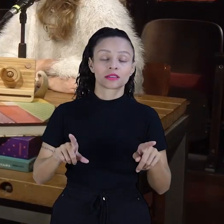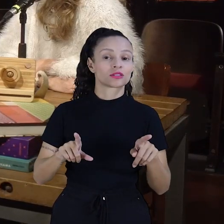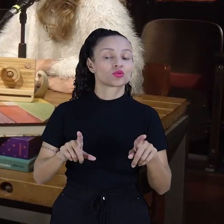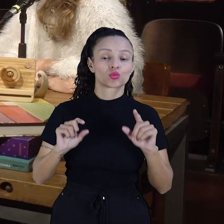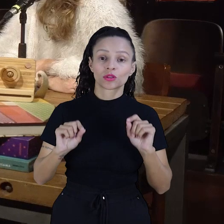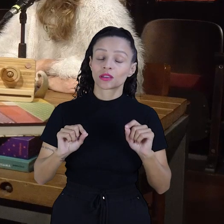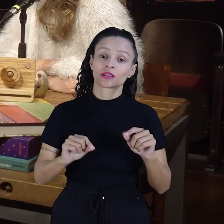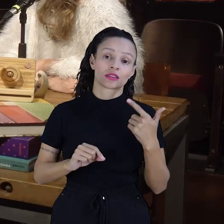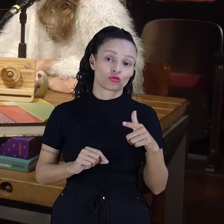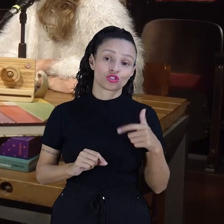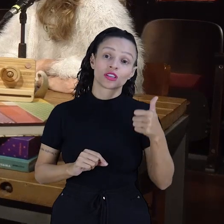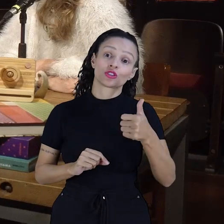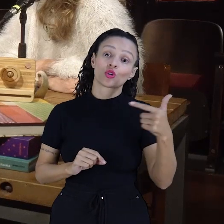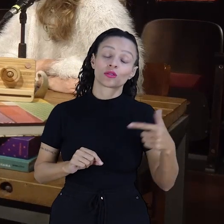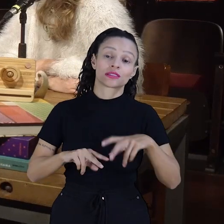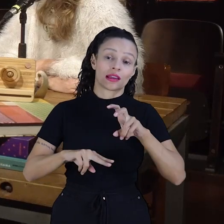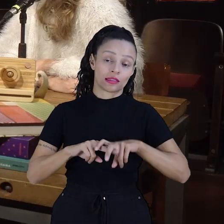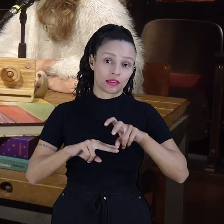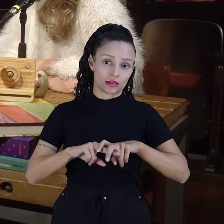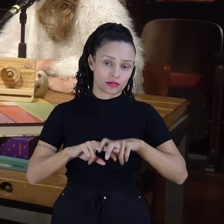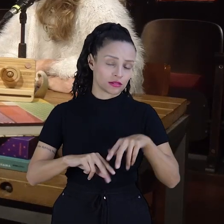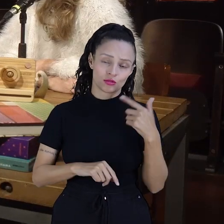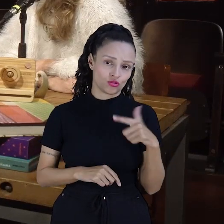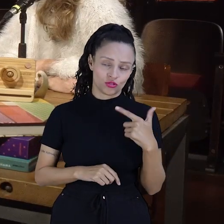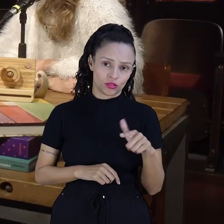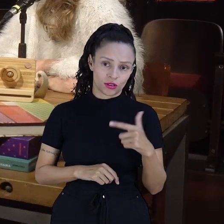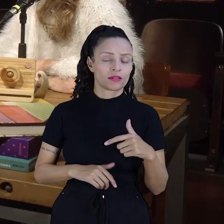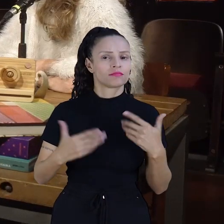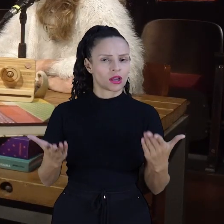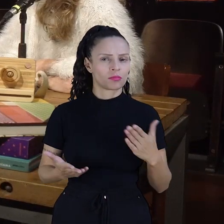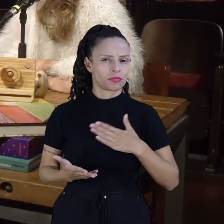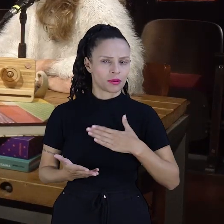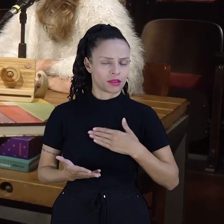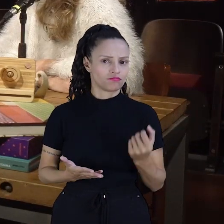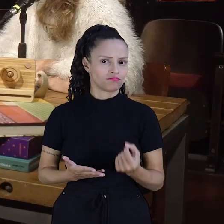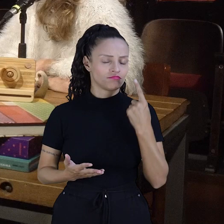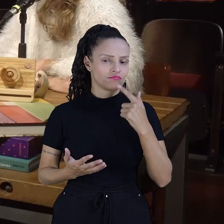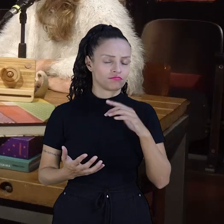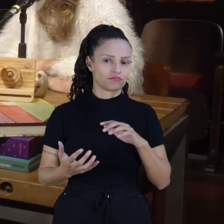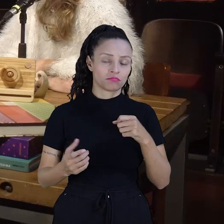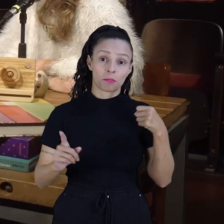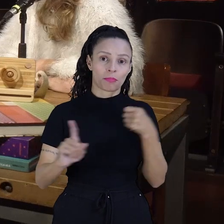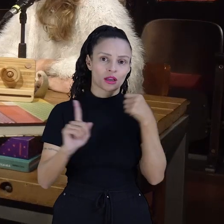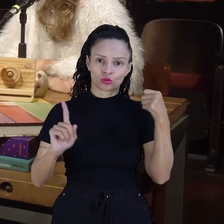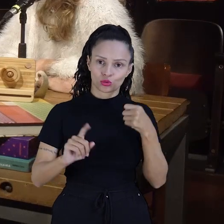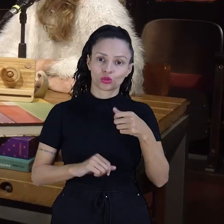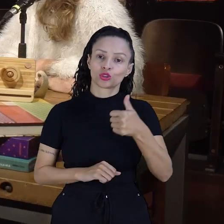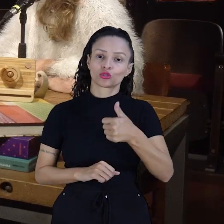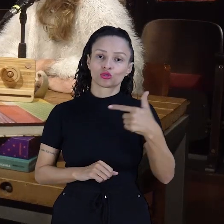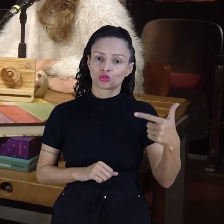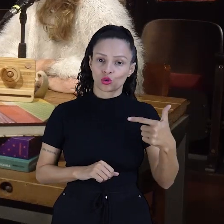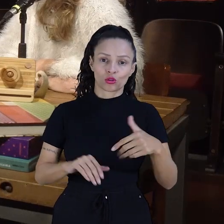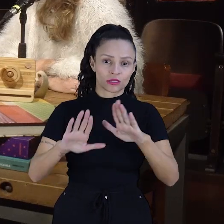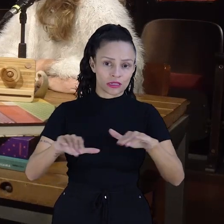não tínhamos 12 cadeiras. Então, isso para mim já foi super impactante na época. 12 crianças não